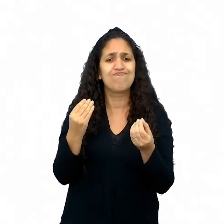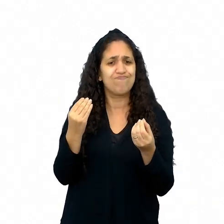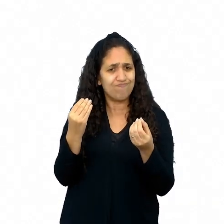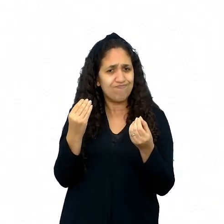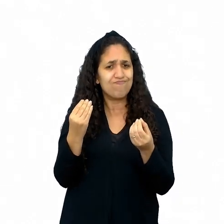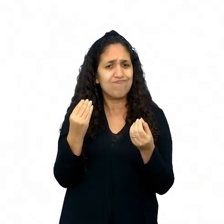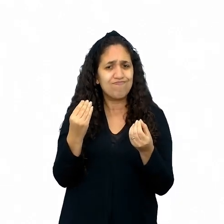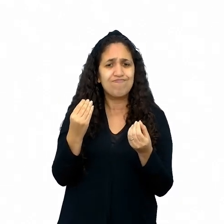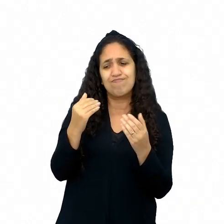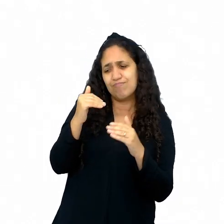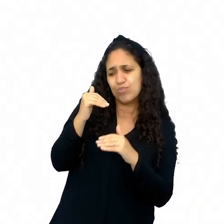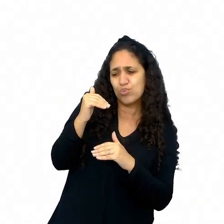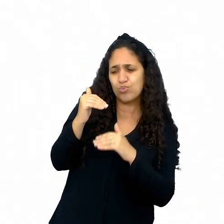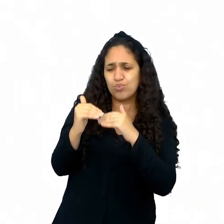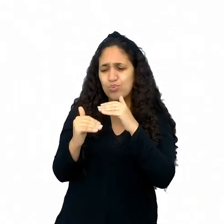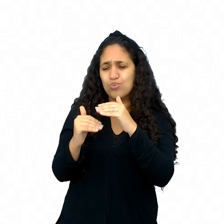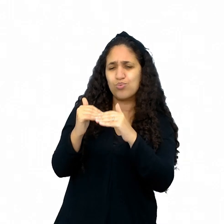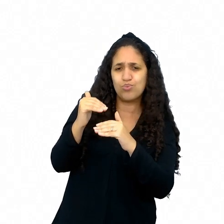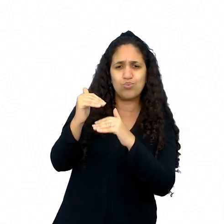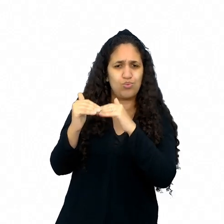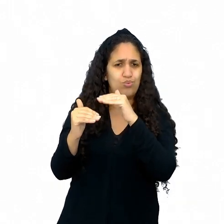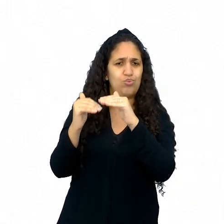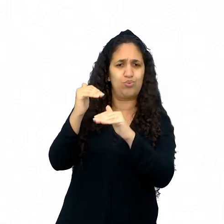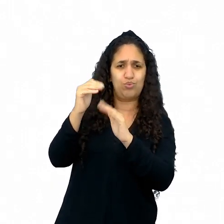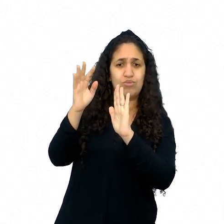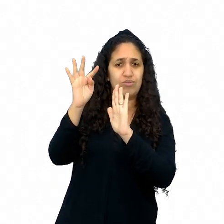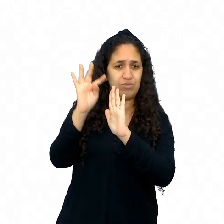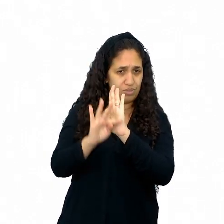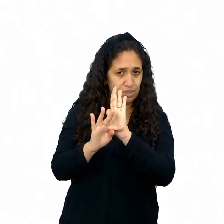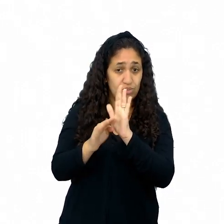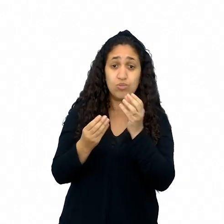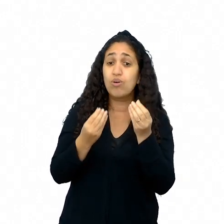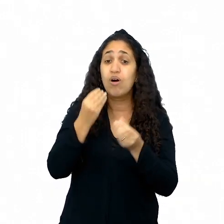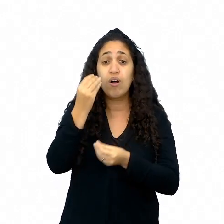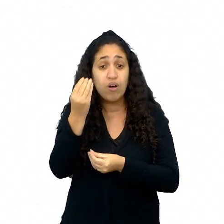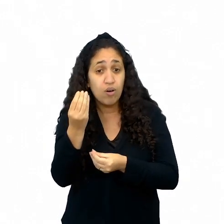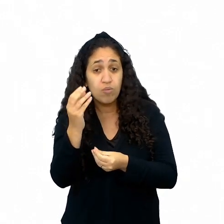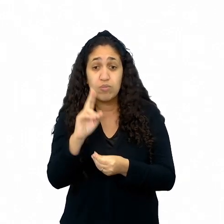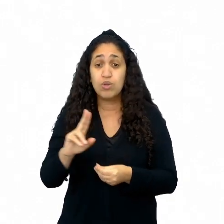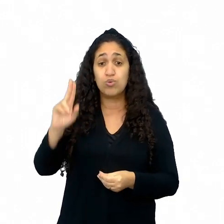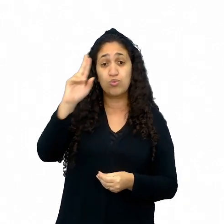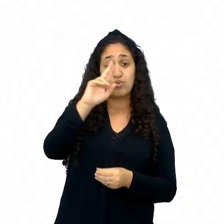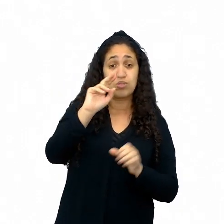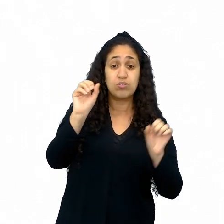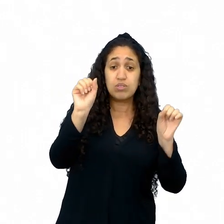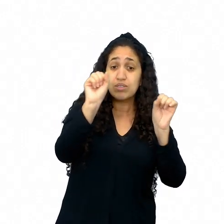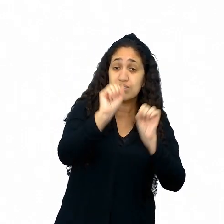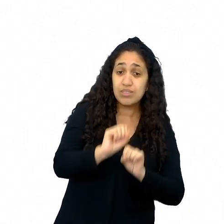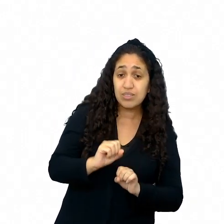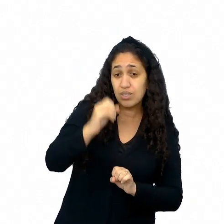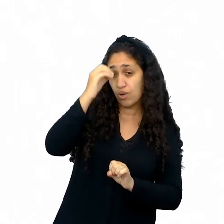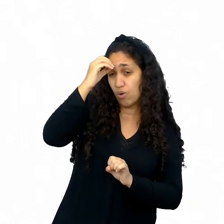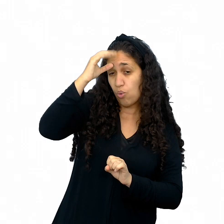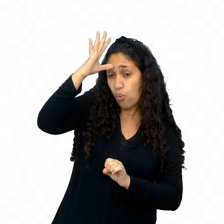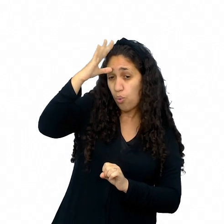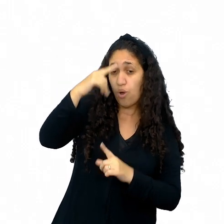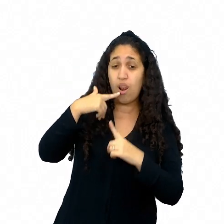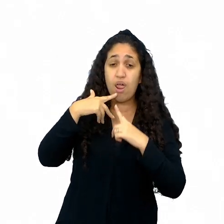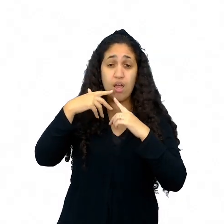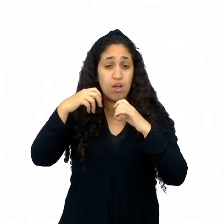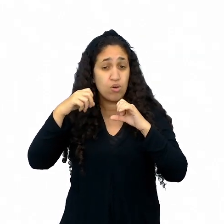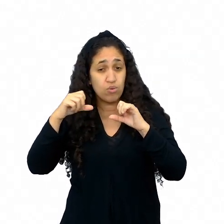funciona esse processamento textual. Como é que ele faz a utilização dos sistemas de conhecimento